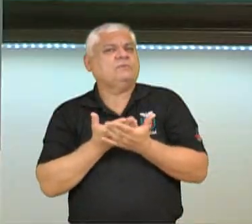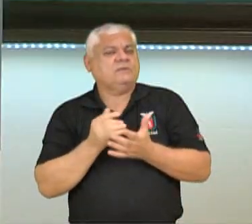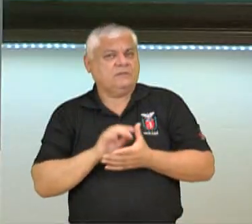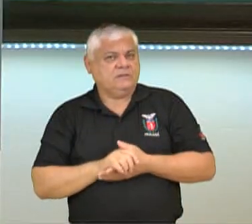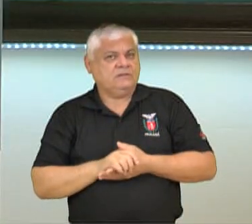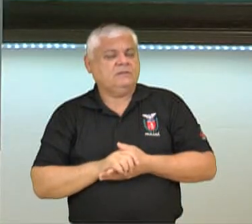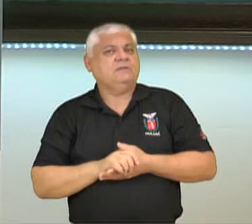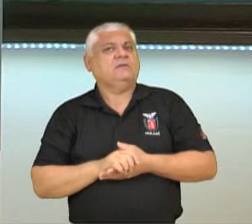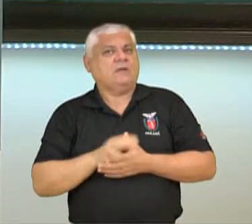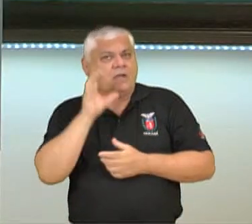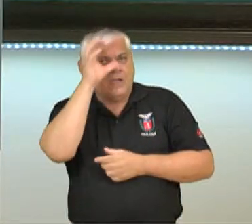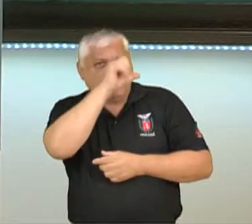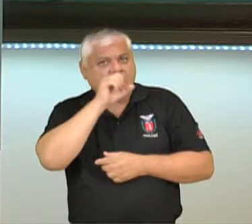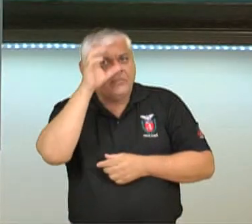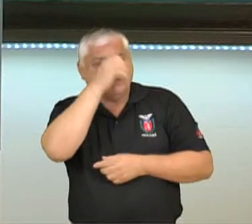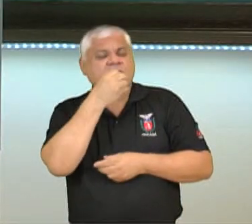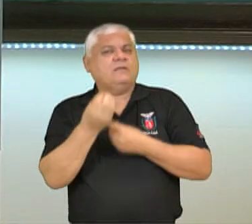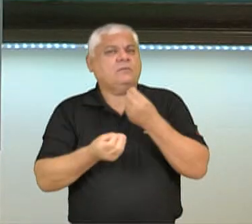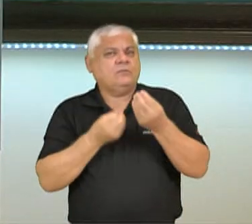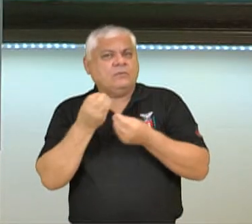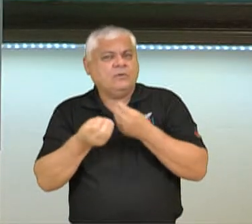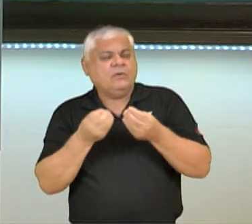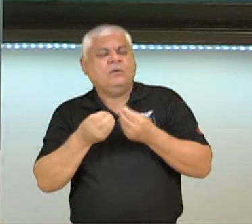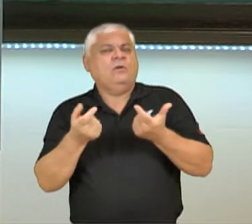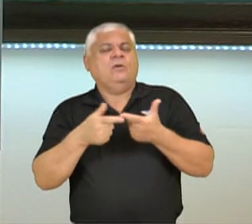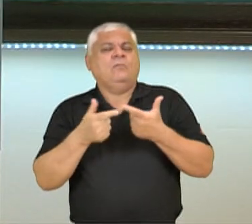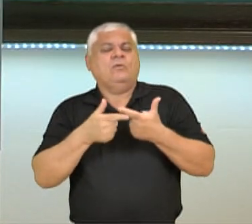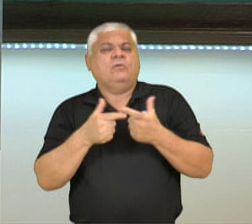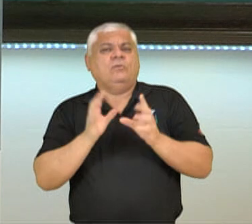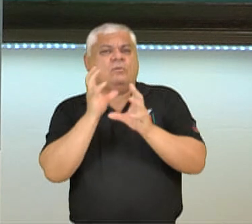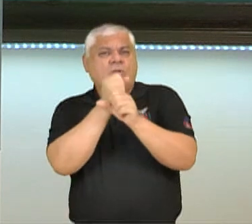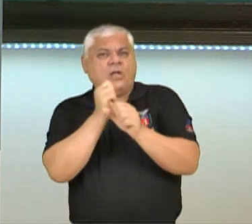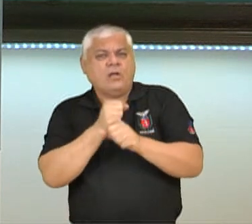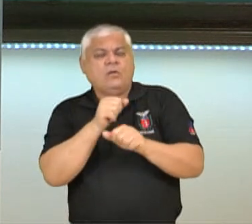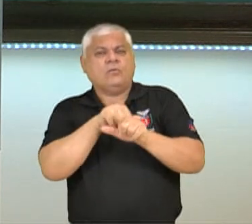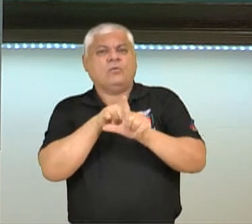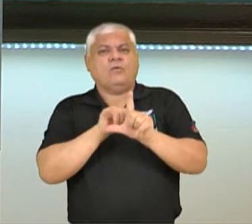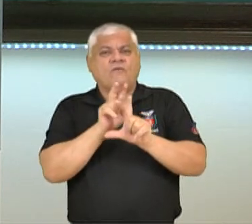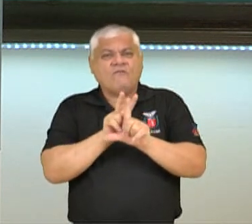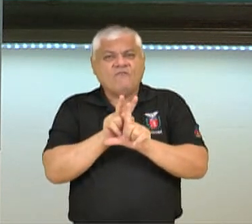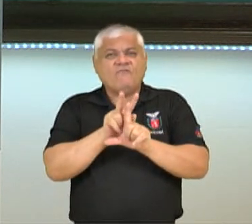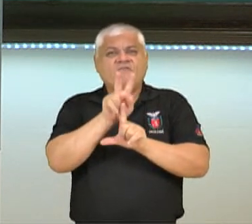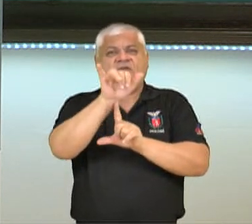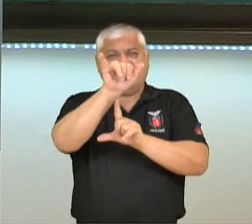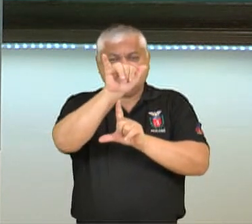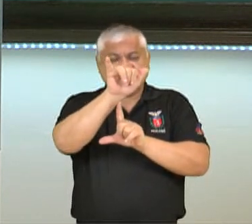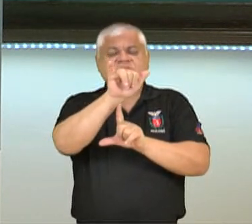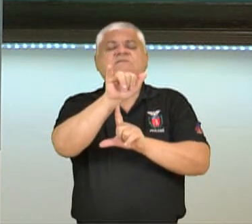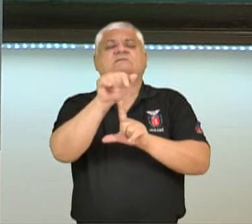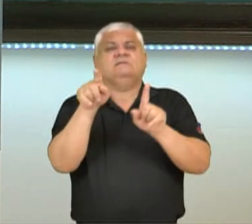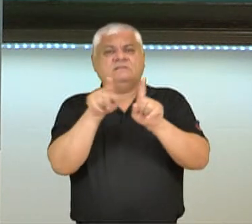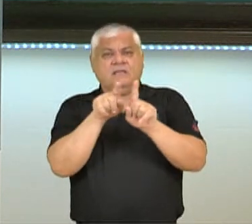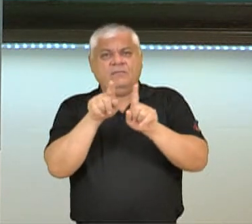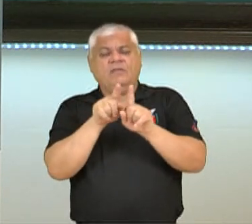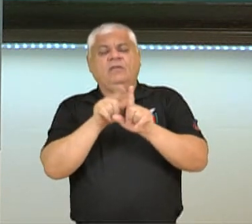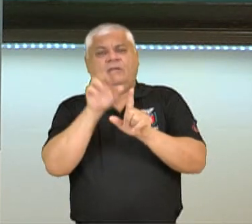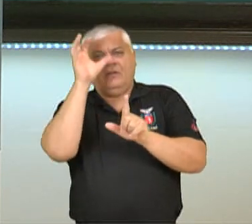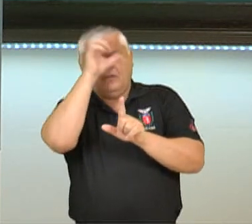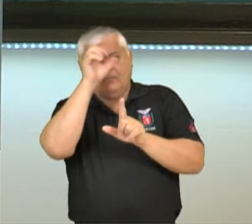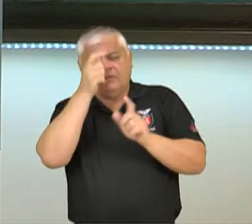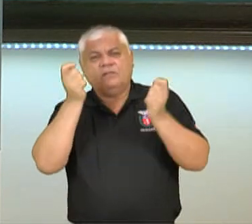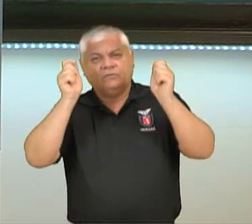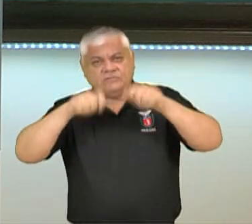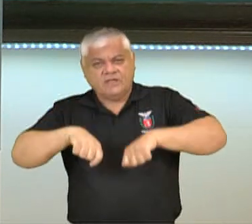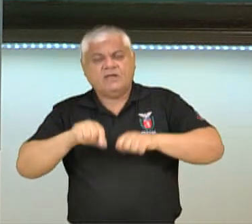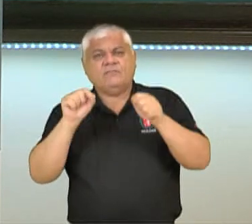gente trabalhou aí, né, com algumas questões envolvendo o cálculo do vértice da parábola, vimos mais uma possibilidade, né,